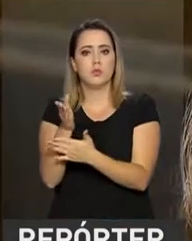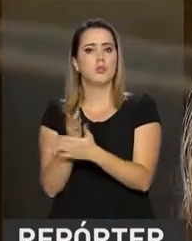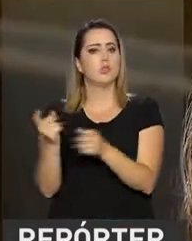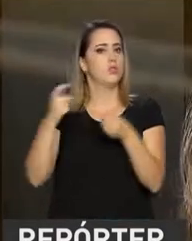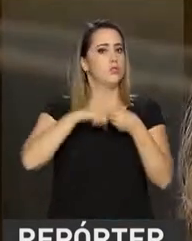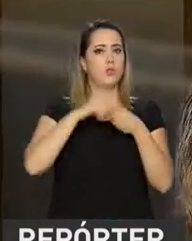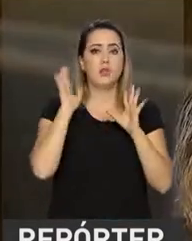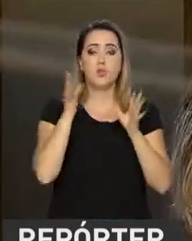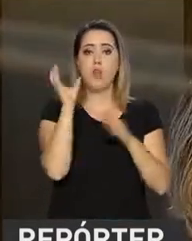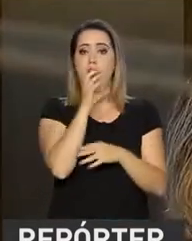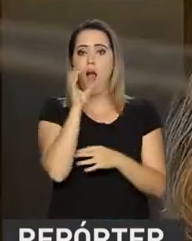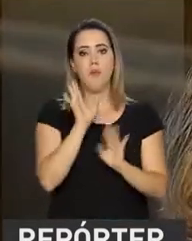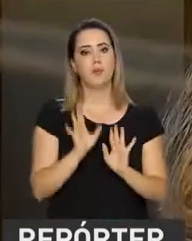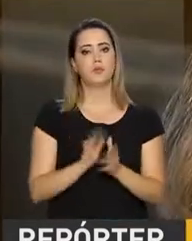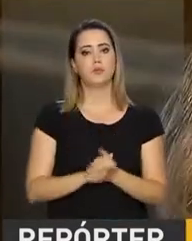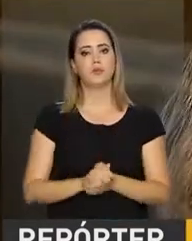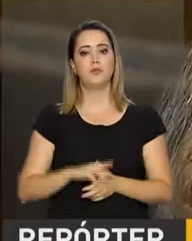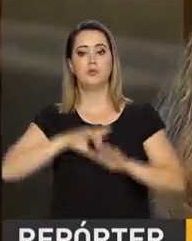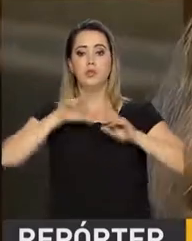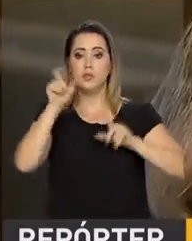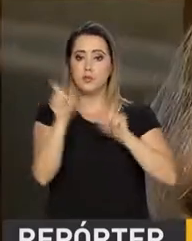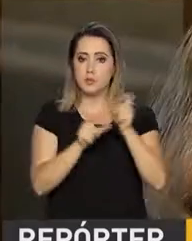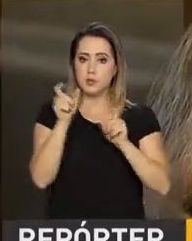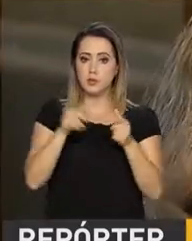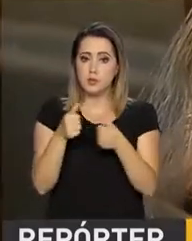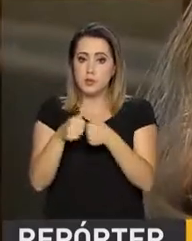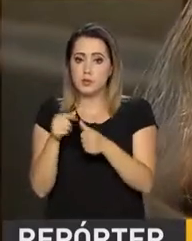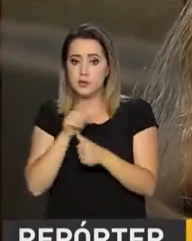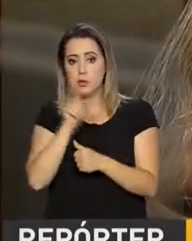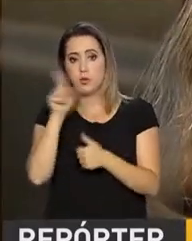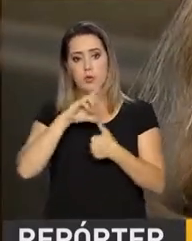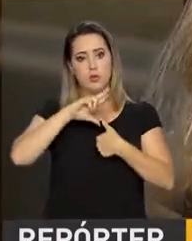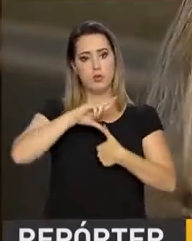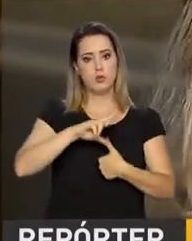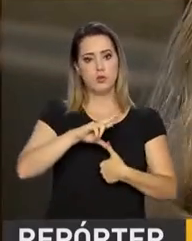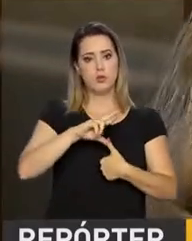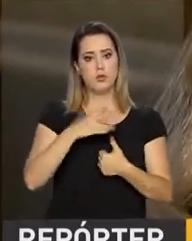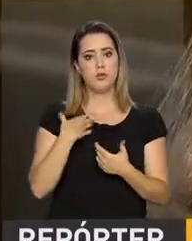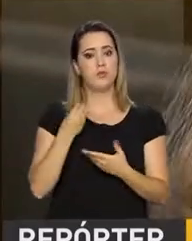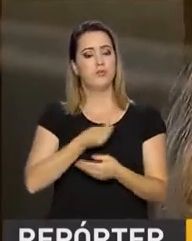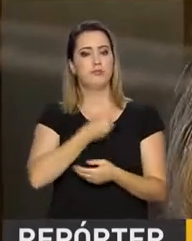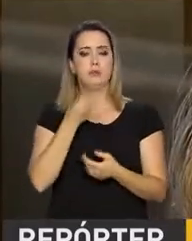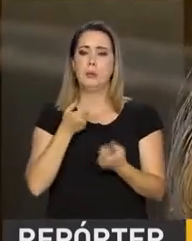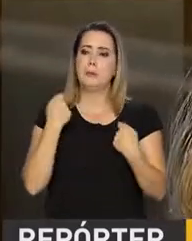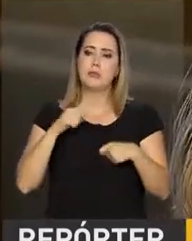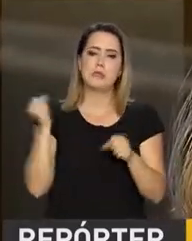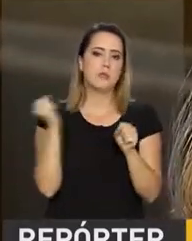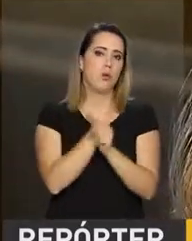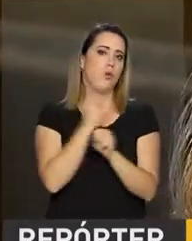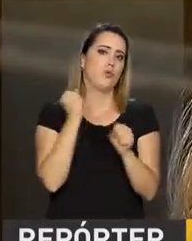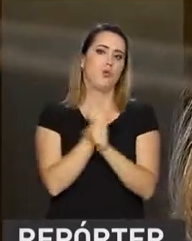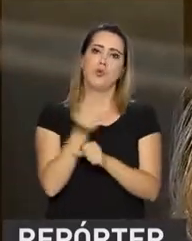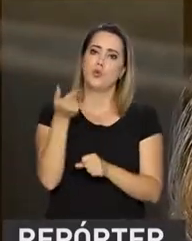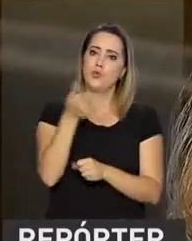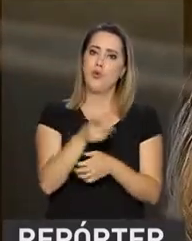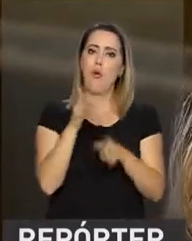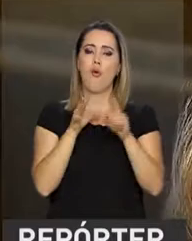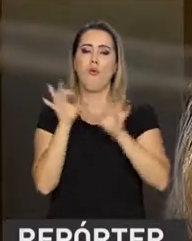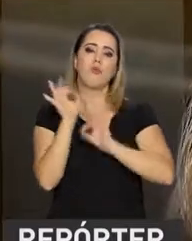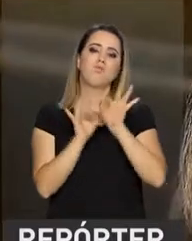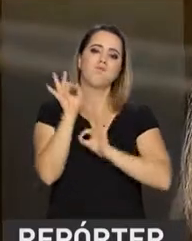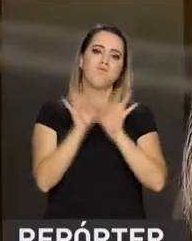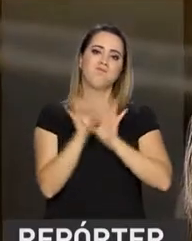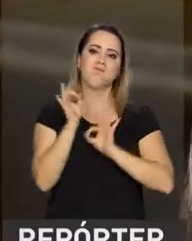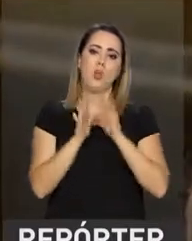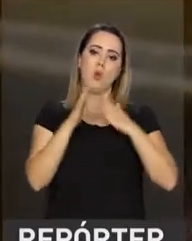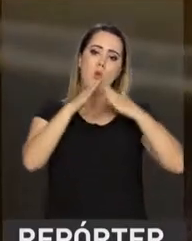Tem muita gente lá que ficou, meu esposo ficou. Ele tá tentando reconstruir, tá tentando consertar, um ajudando